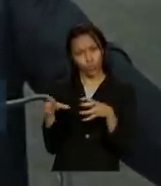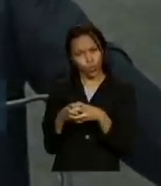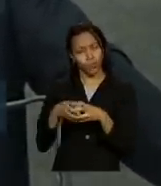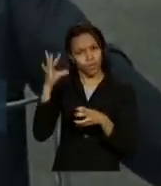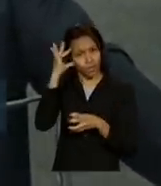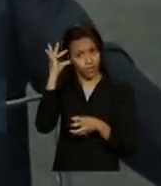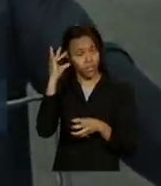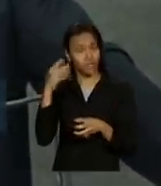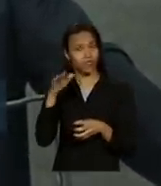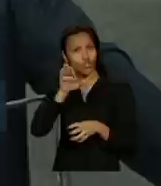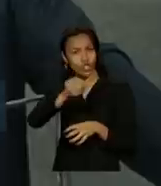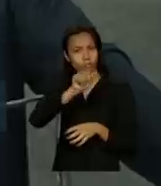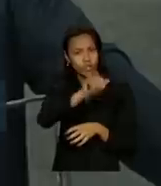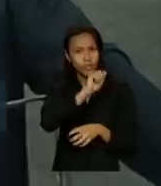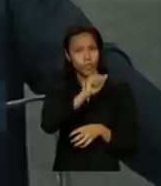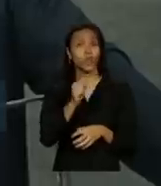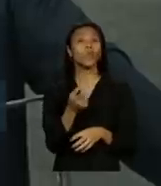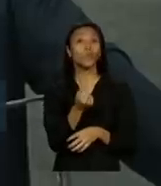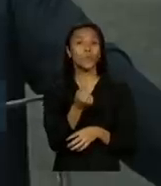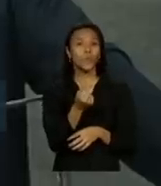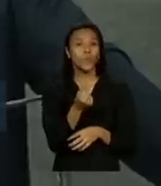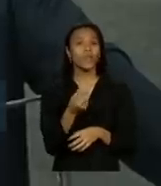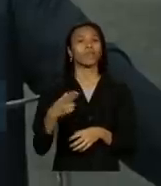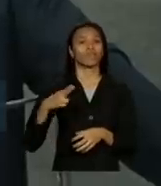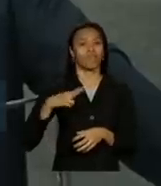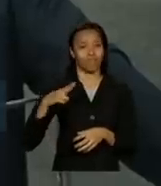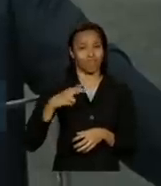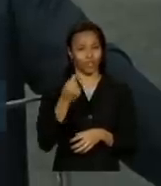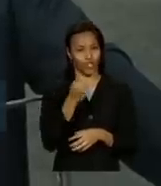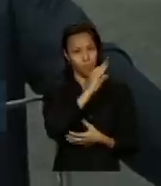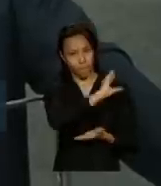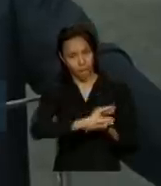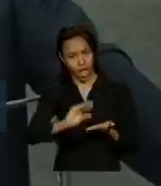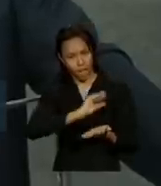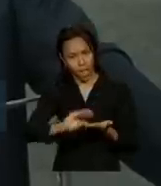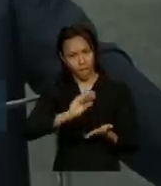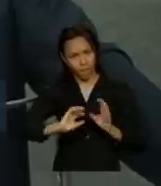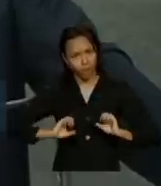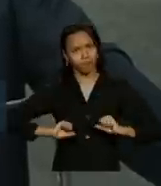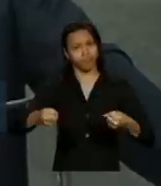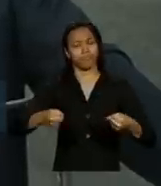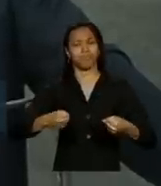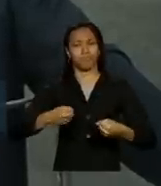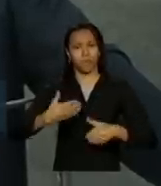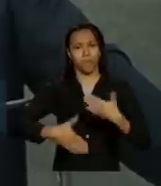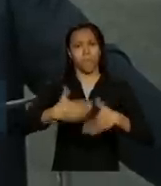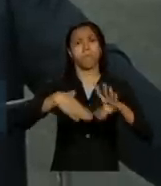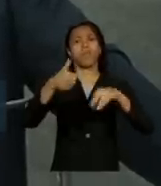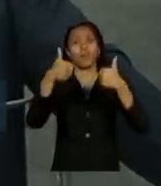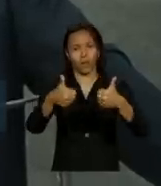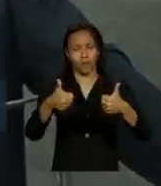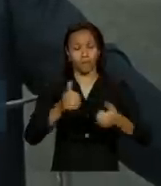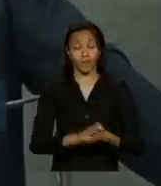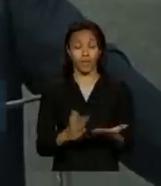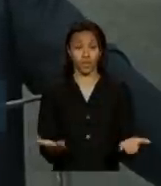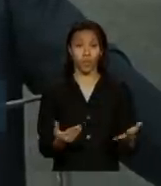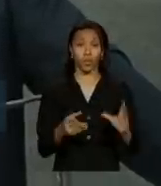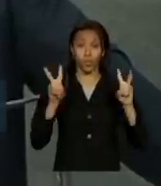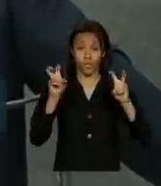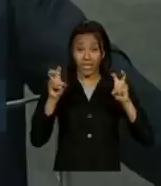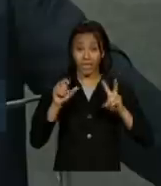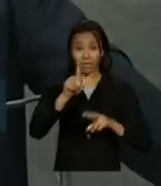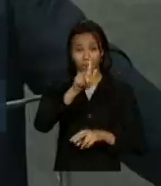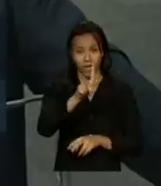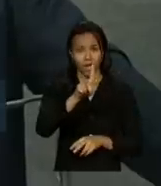soluções de chamar capital privado para esse processo então eu diria que que o tema de logística né Eu acho que